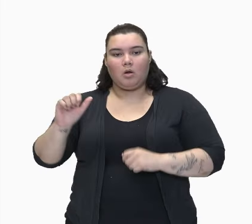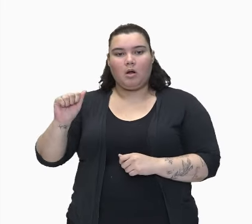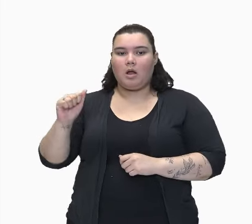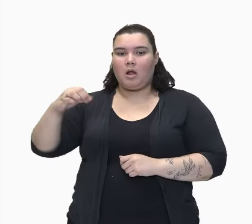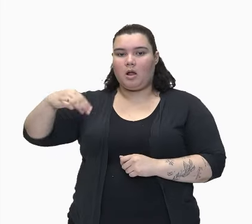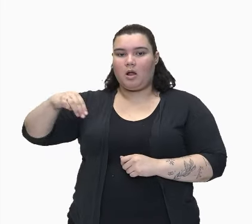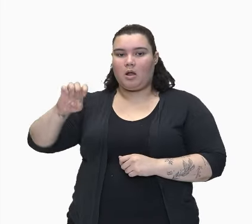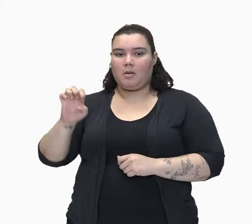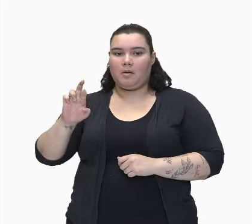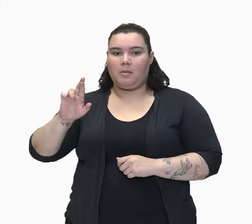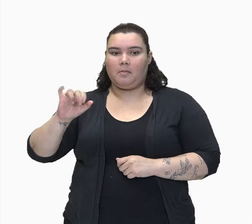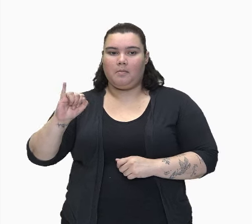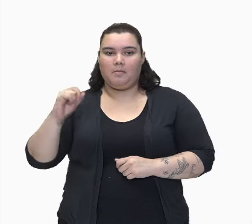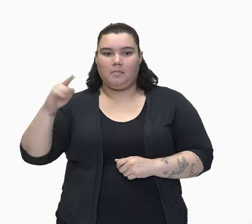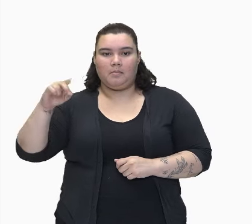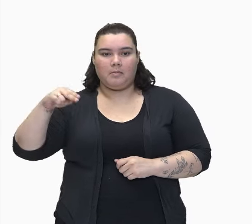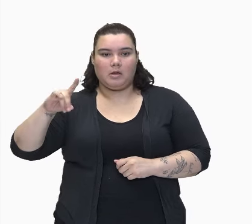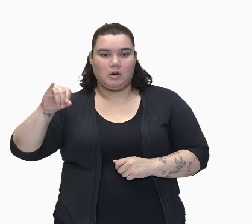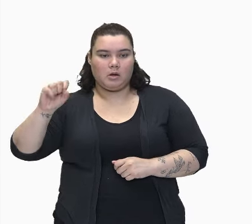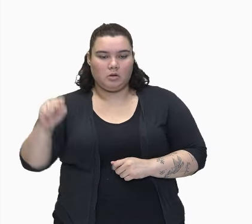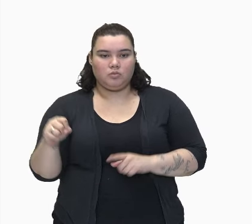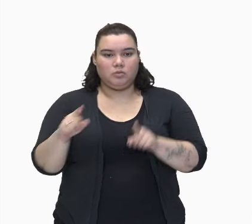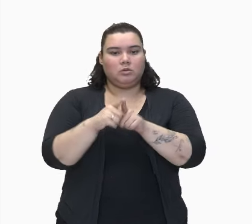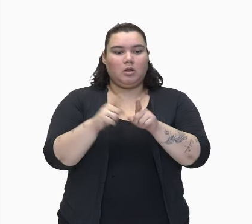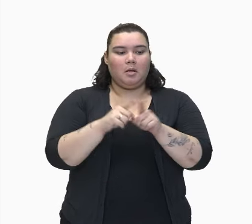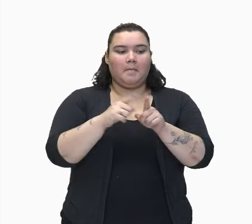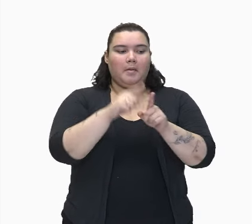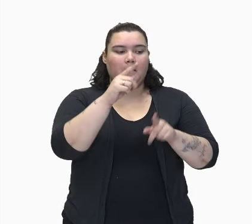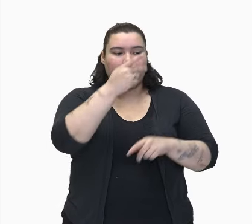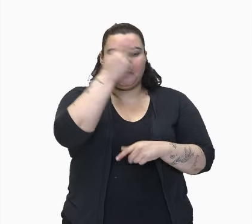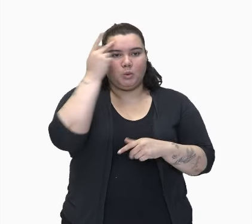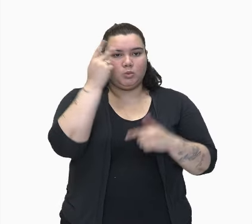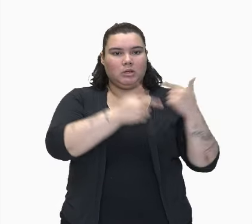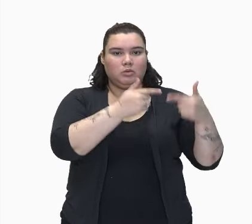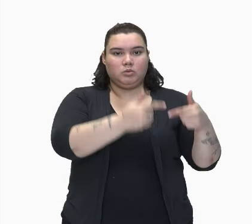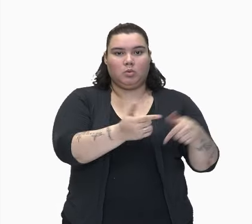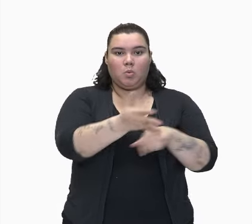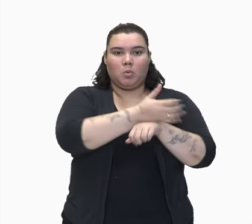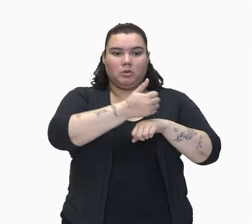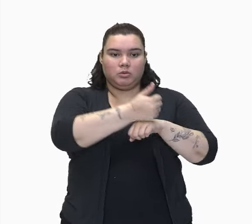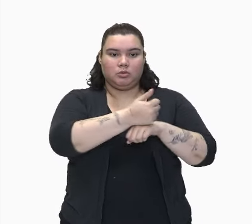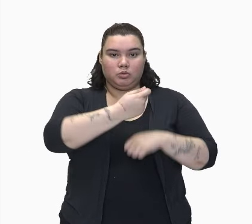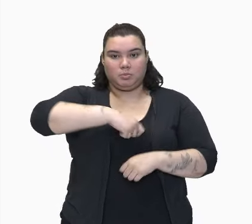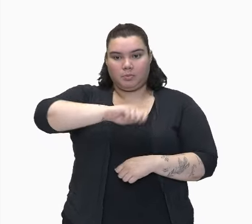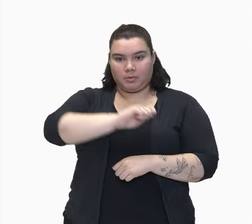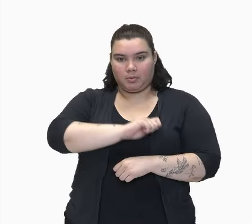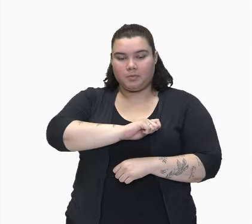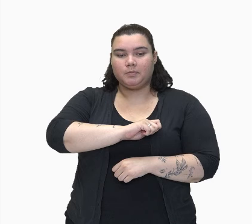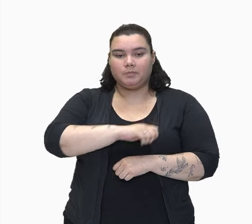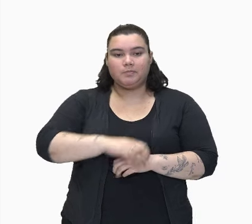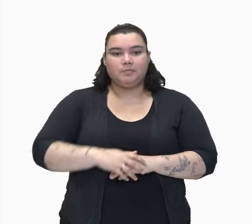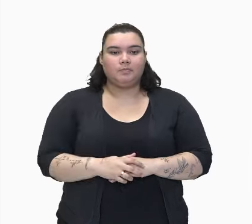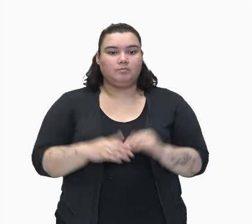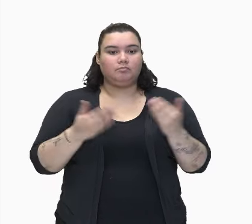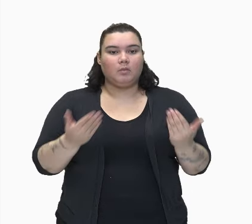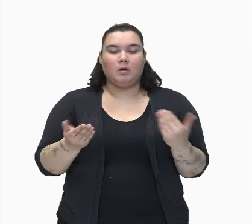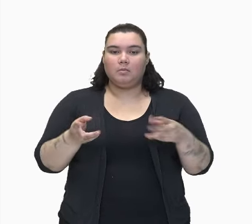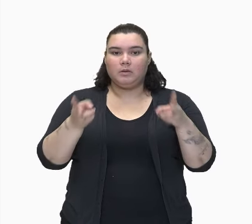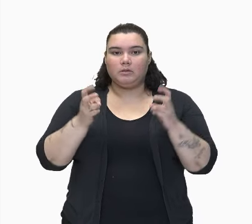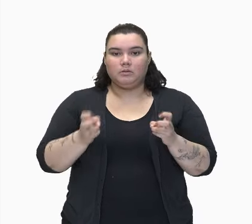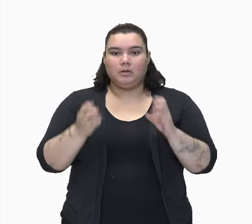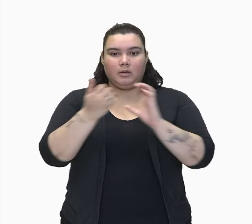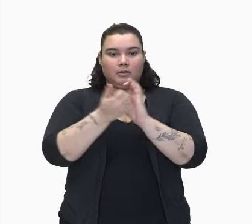ameríndios e os descendentes dos colonizadores espanhóis, tá? Então, a gente vai observar